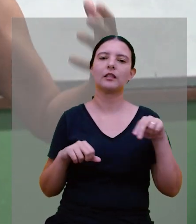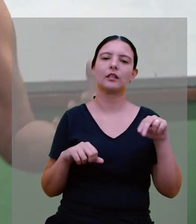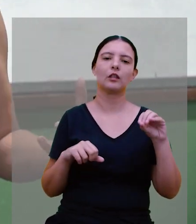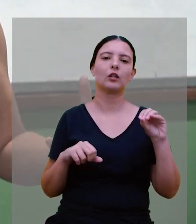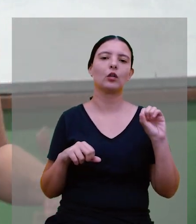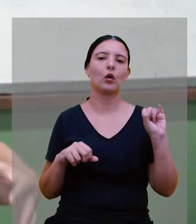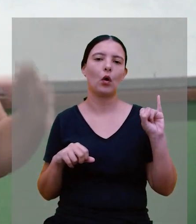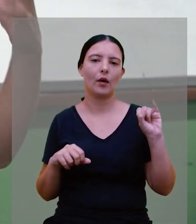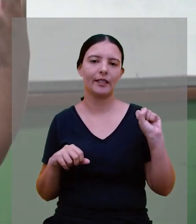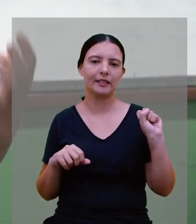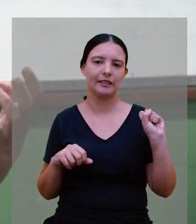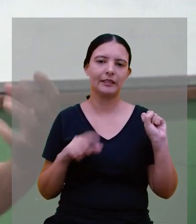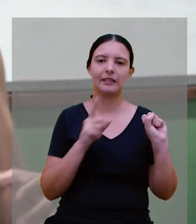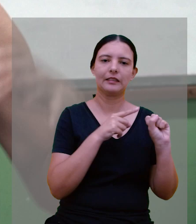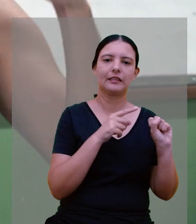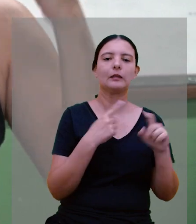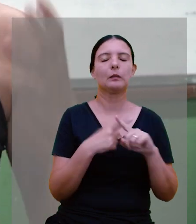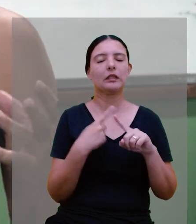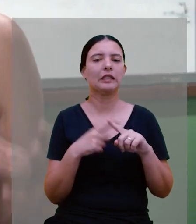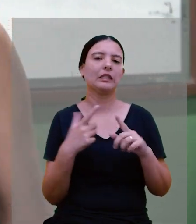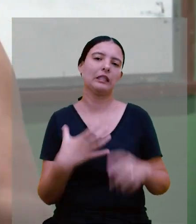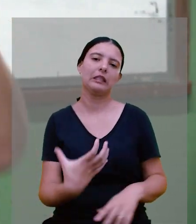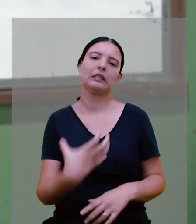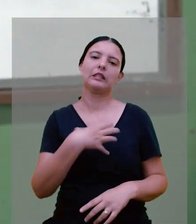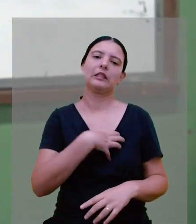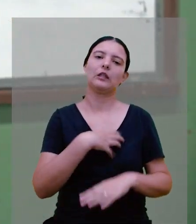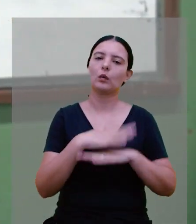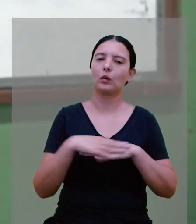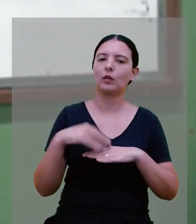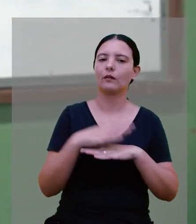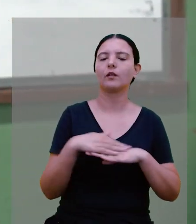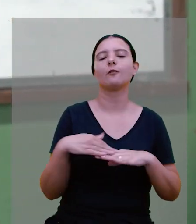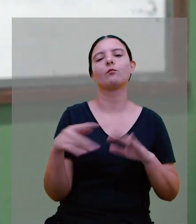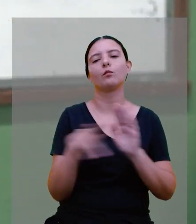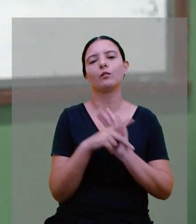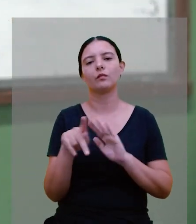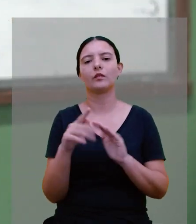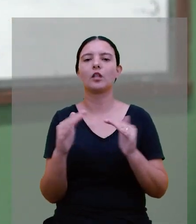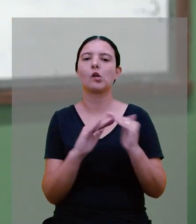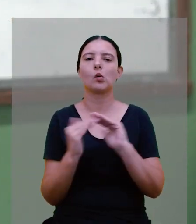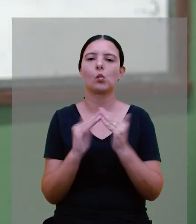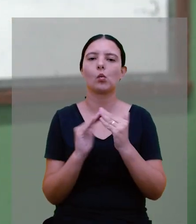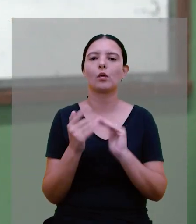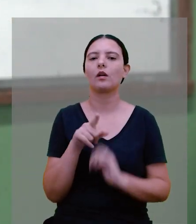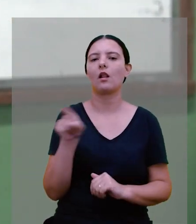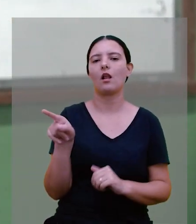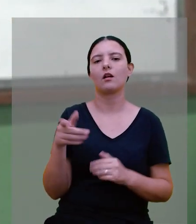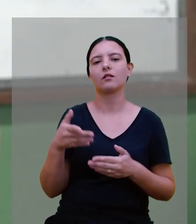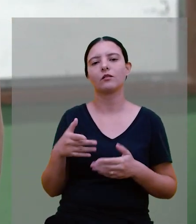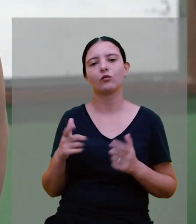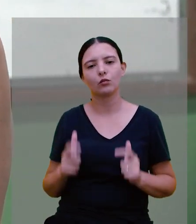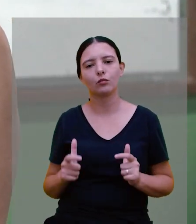ela carrega o afeto, o sentimento daquele pessoal, daquela quebrada de onde ele veio.